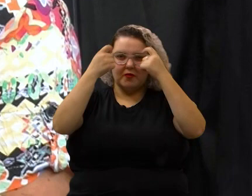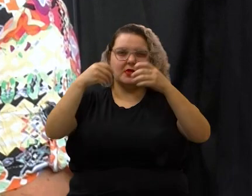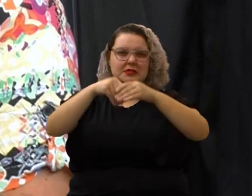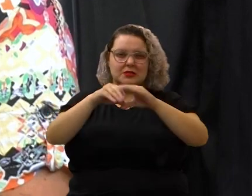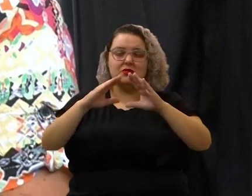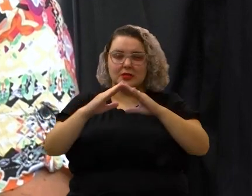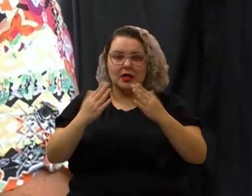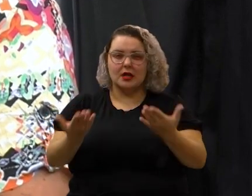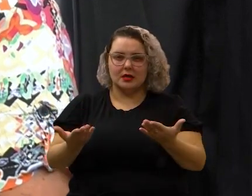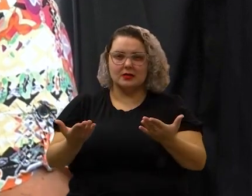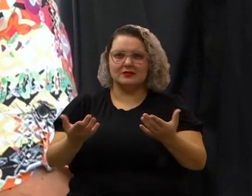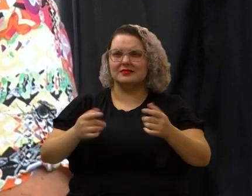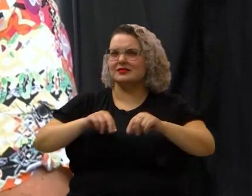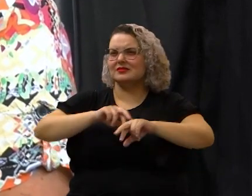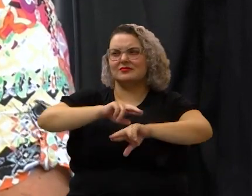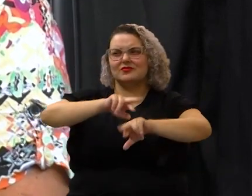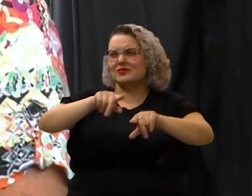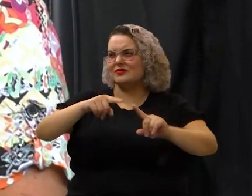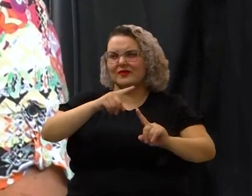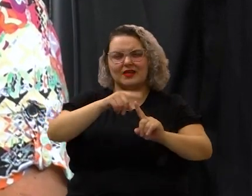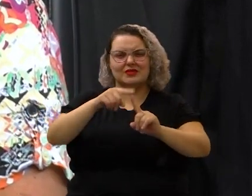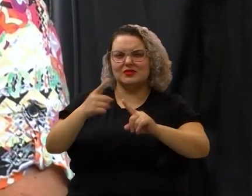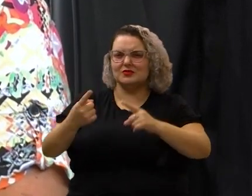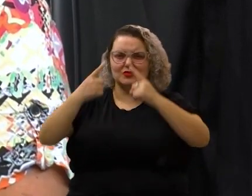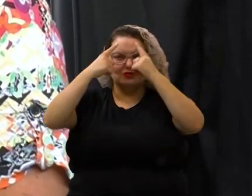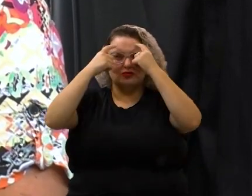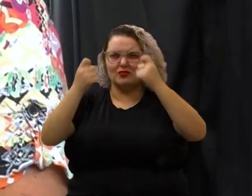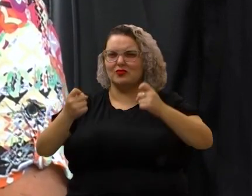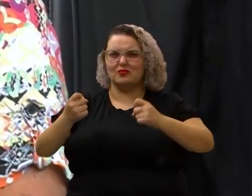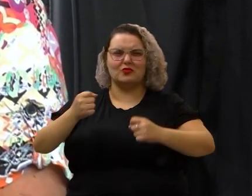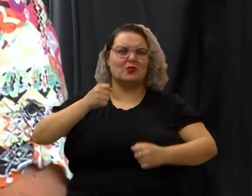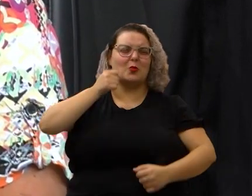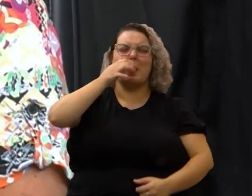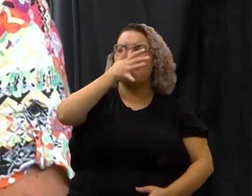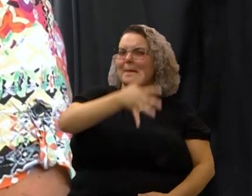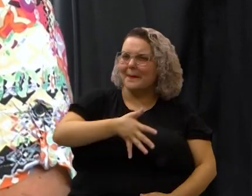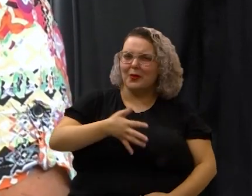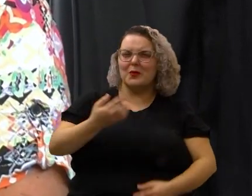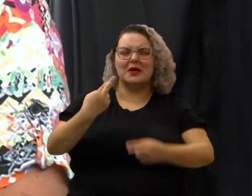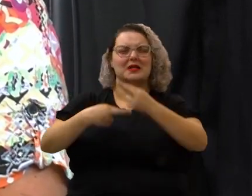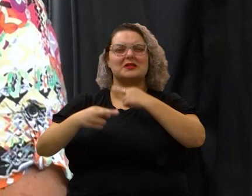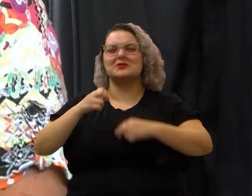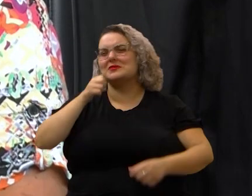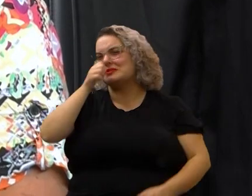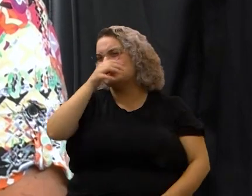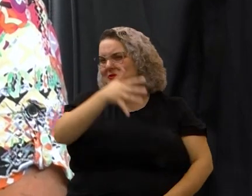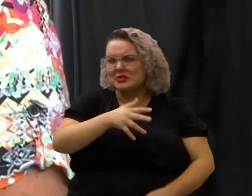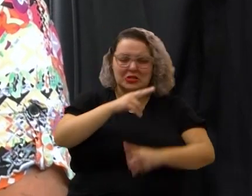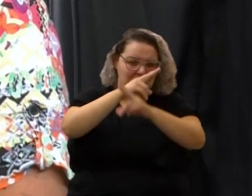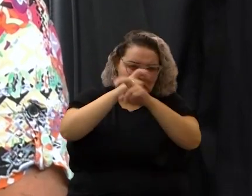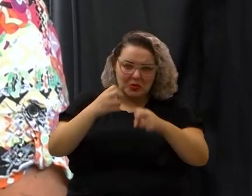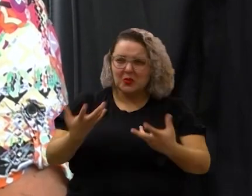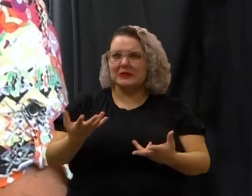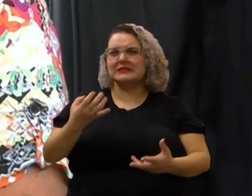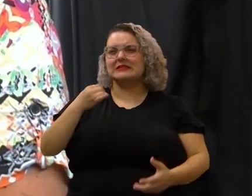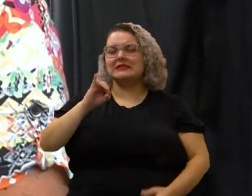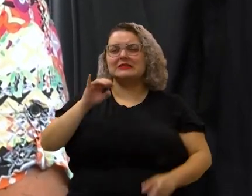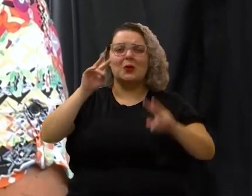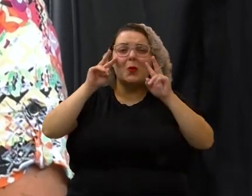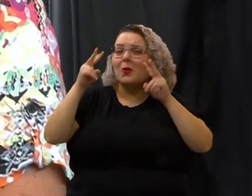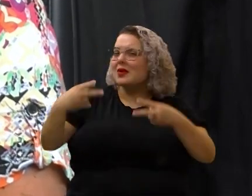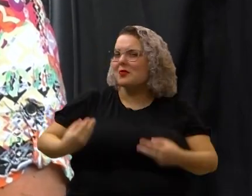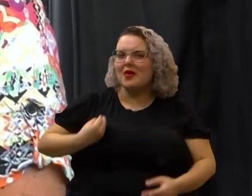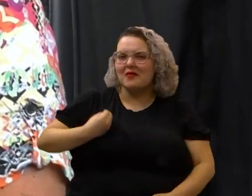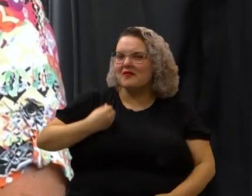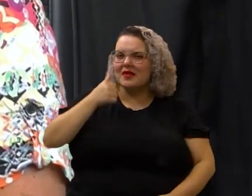da violência doméstica e dos vários tipos de violência, do abuso, relações abusivas, né? Porque se a